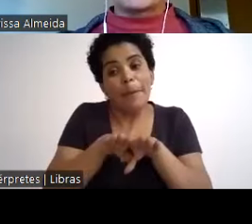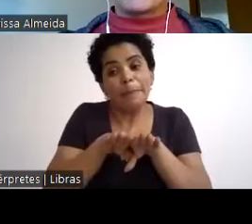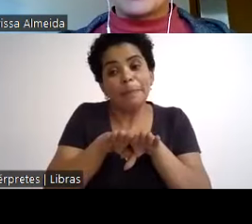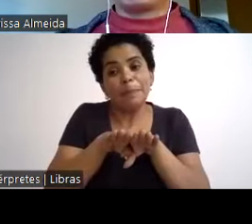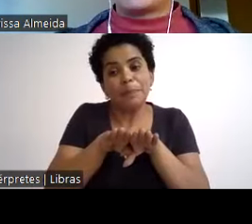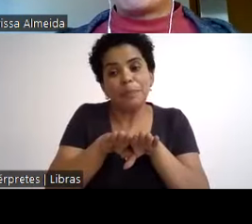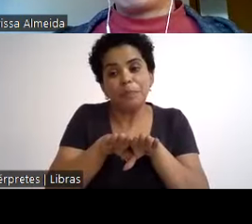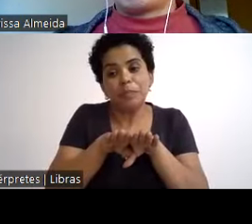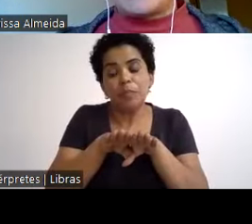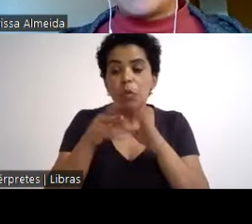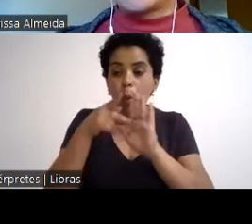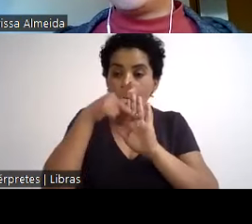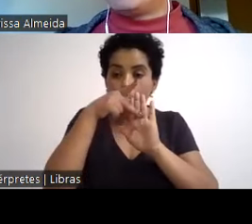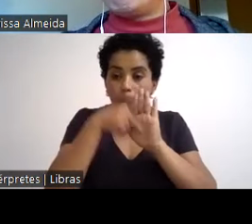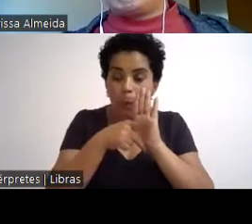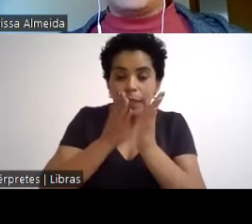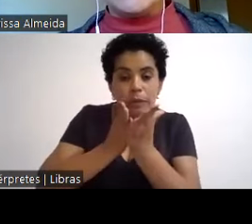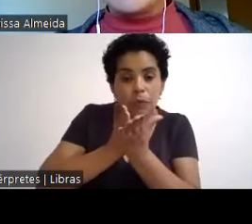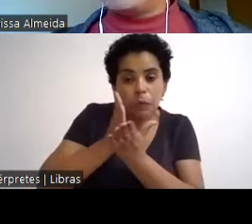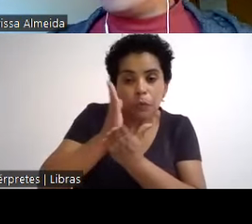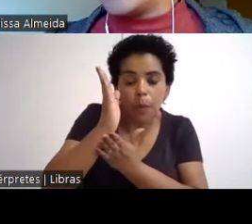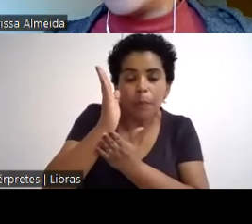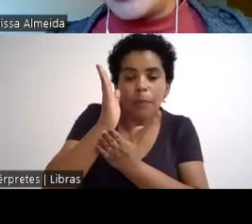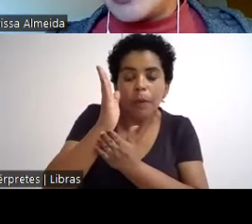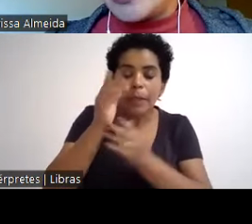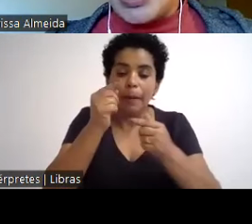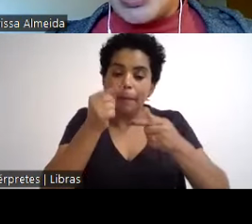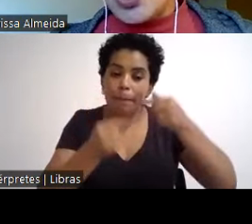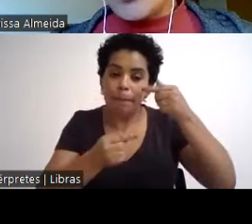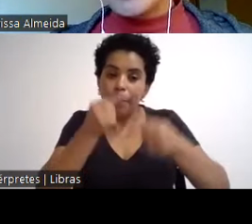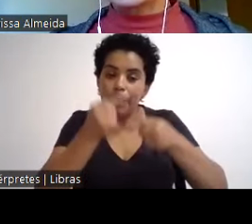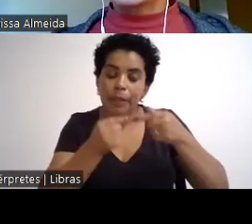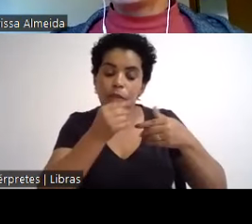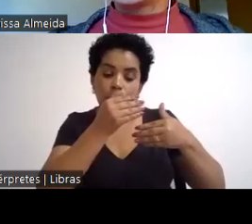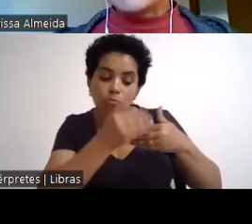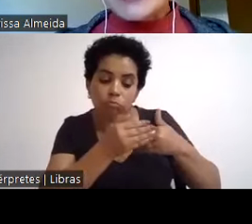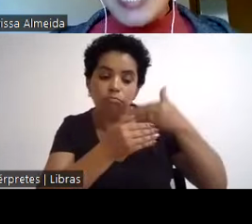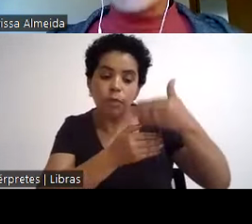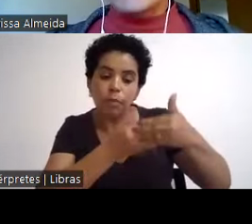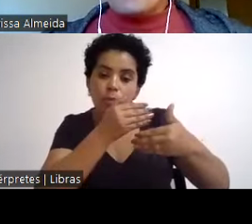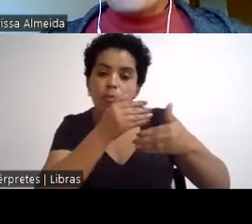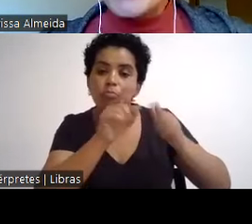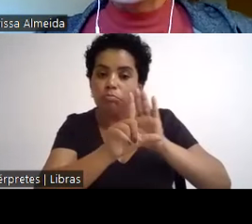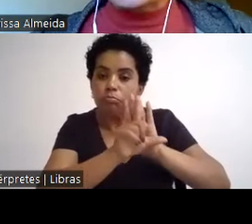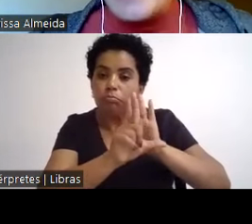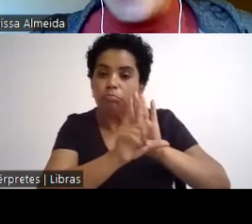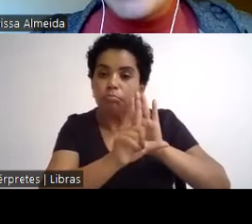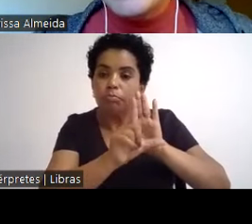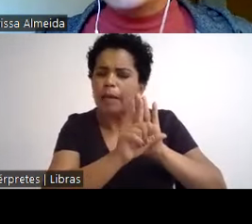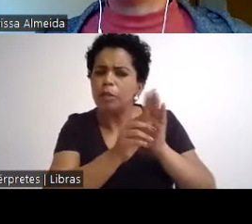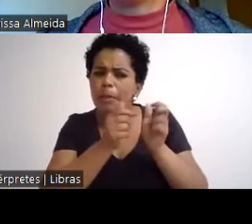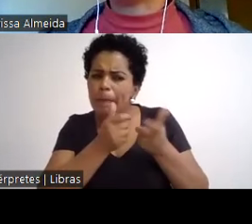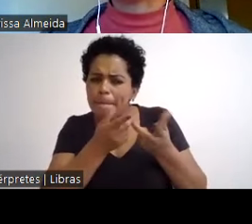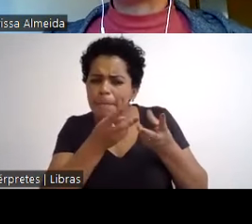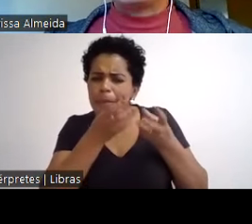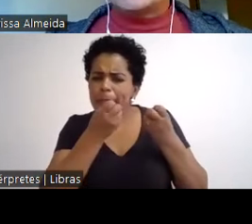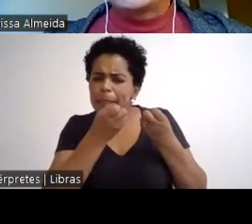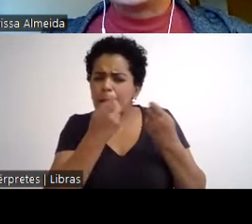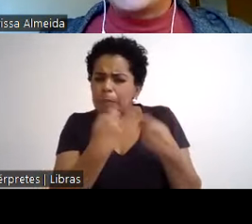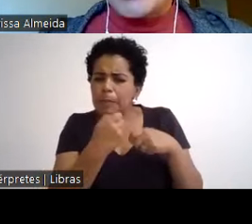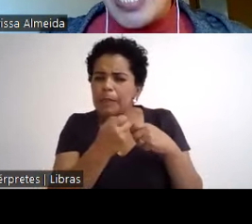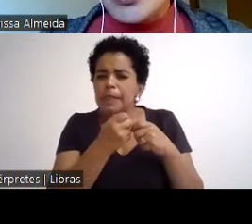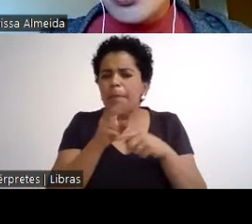aquele projeto foi aprovado e aquela política pública está em andamento, a gente precisa acompanhar, a gente precisa